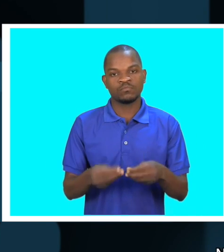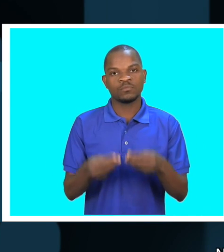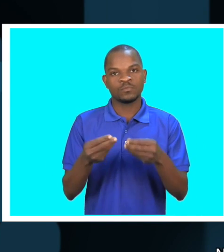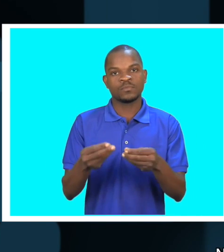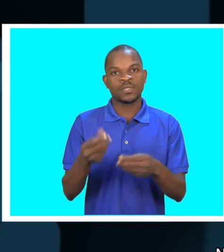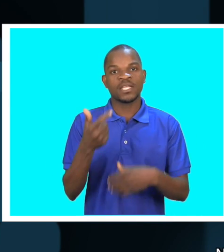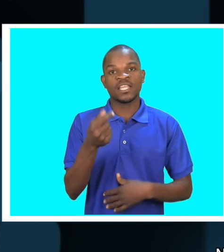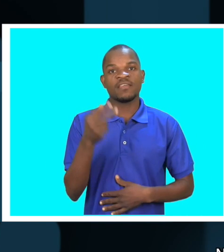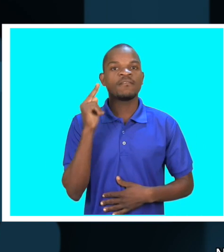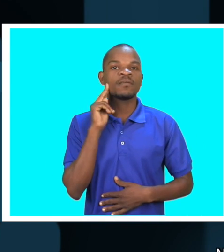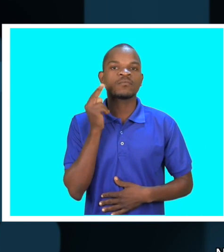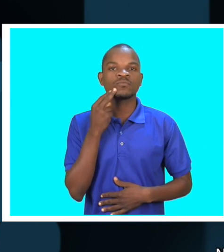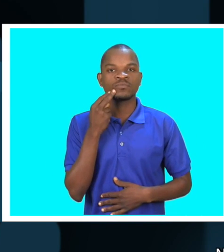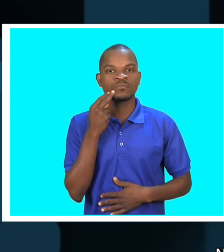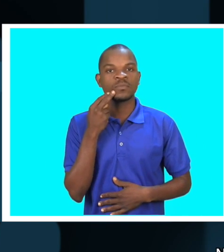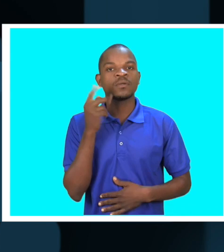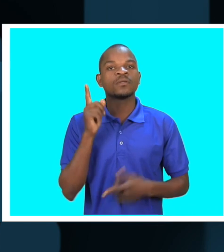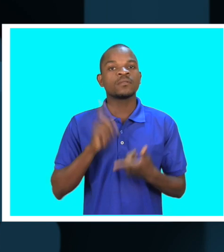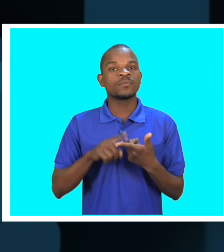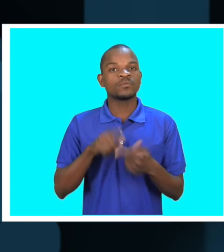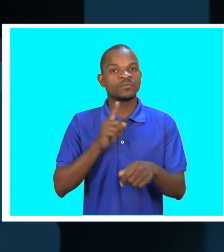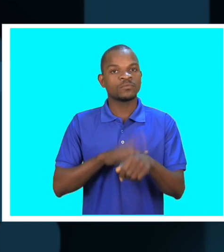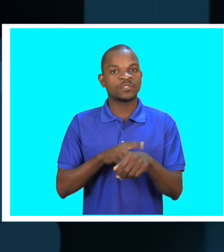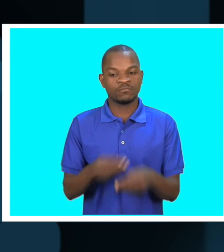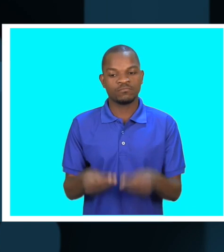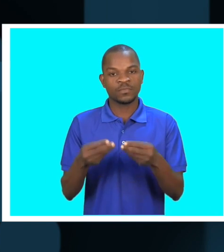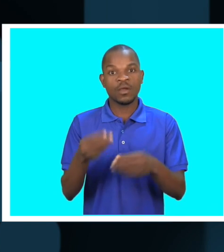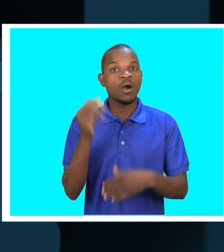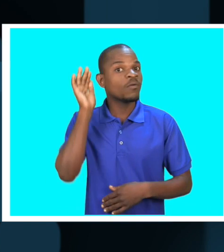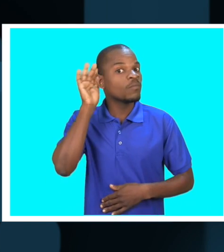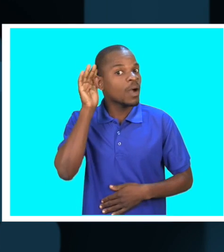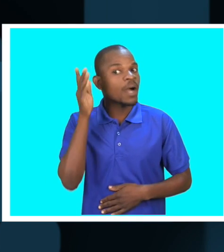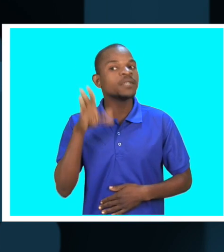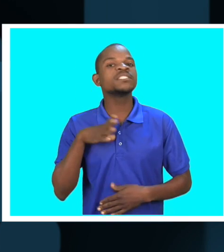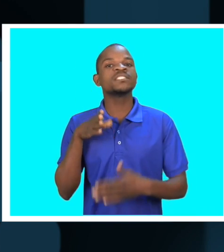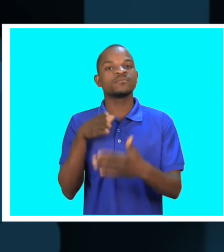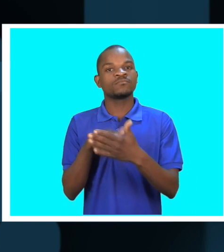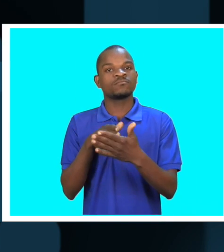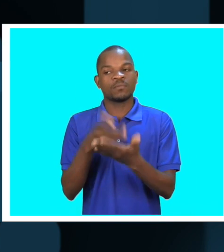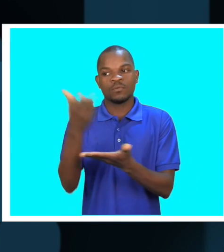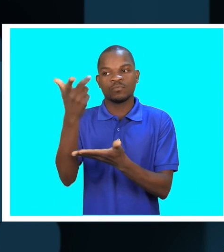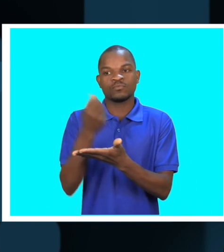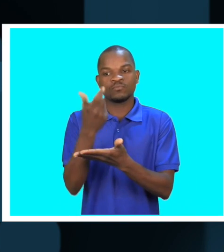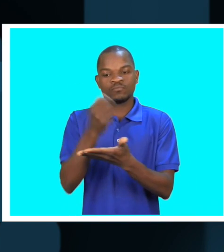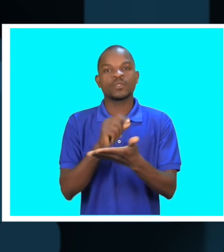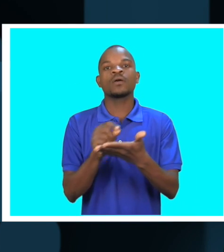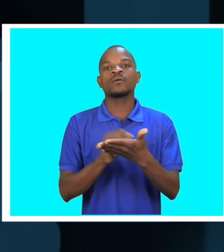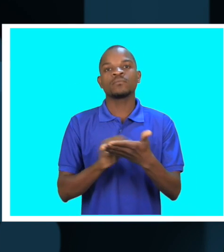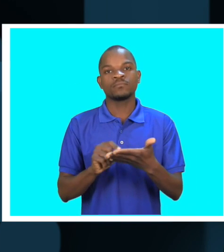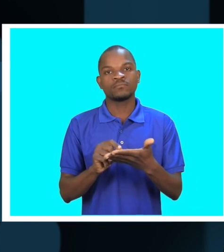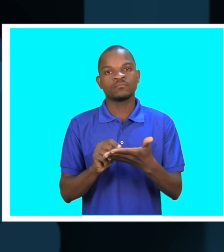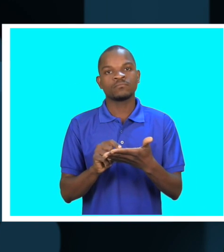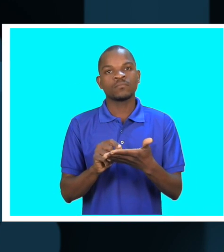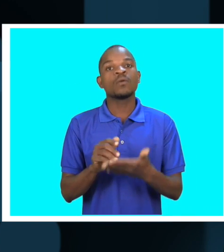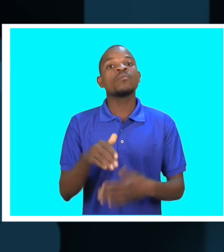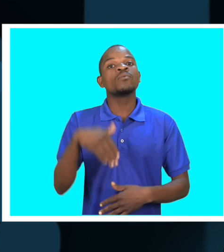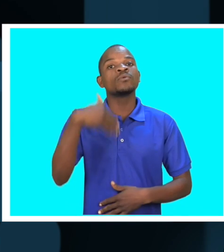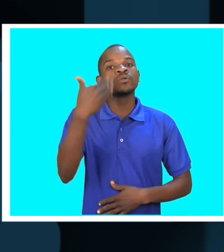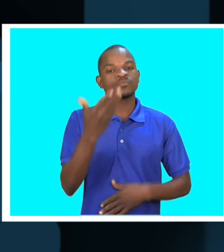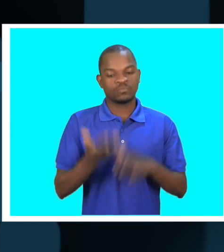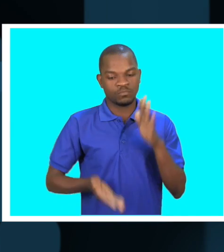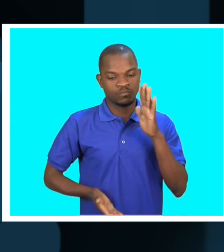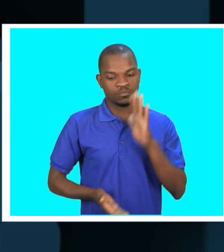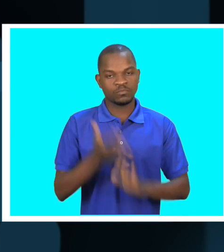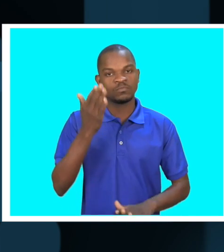momento de entrega ficamos a saber das dificuldades que ela tinha para passar os seus apontamentos. Então foi assim que decidimos iniciar uma